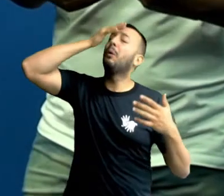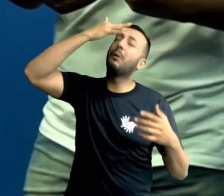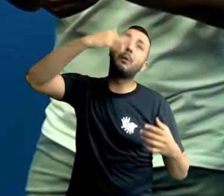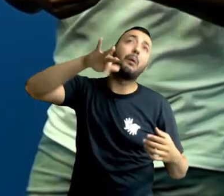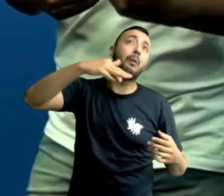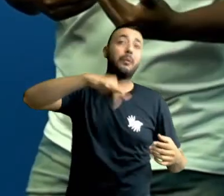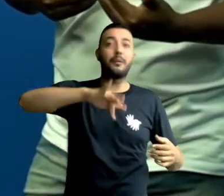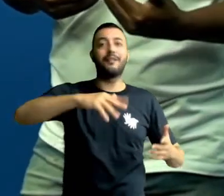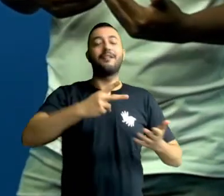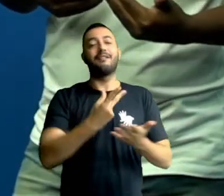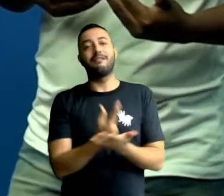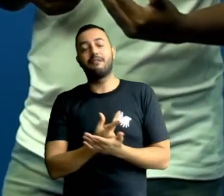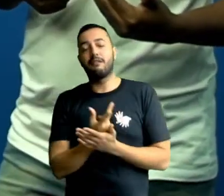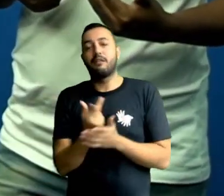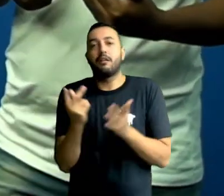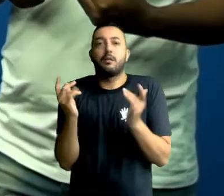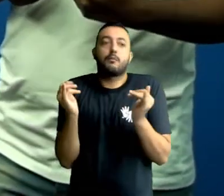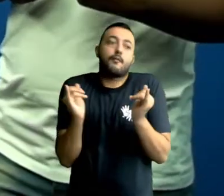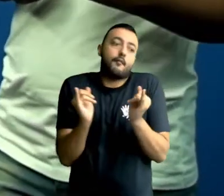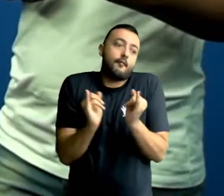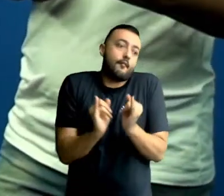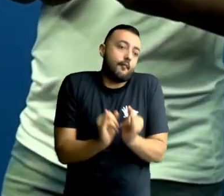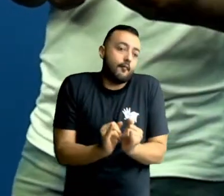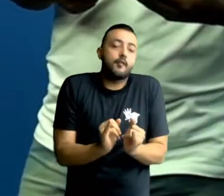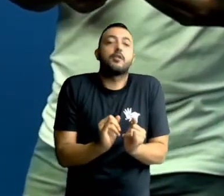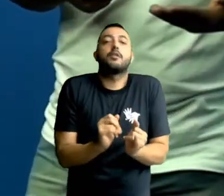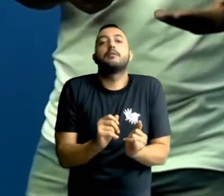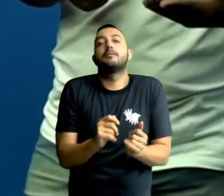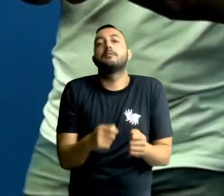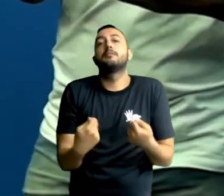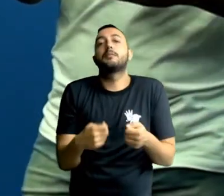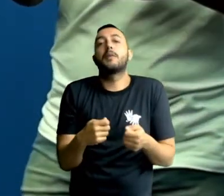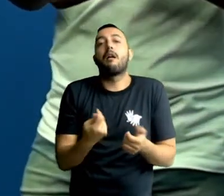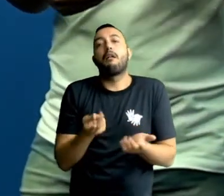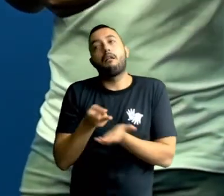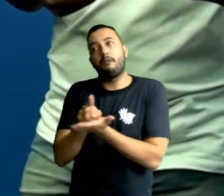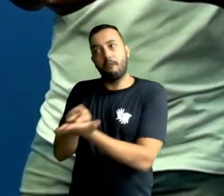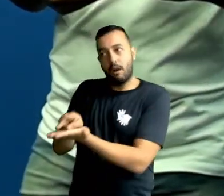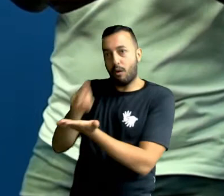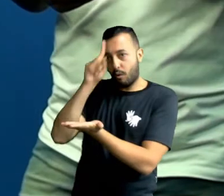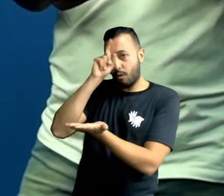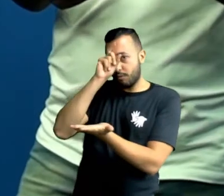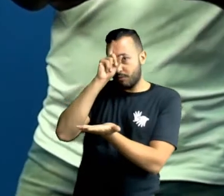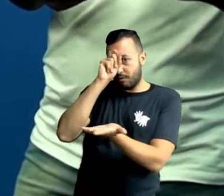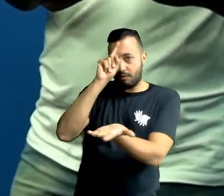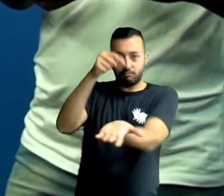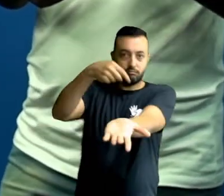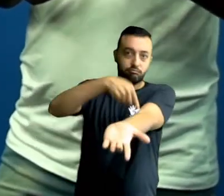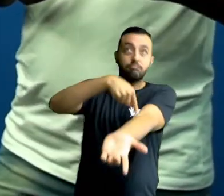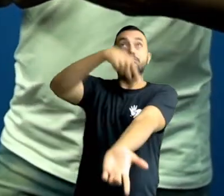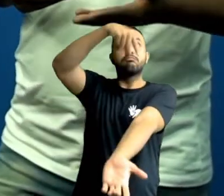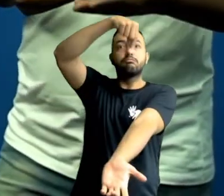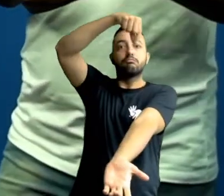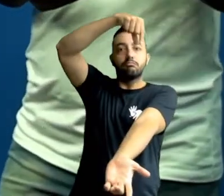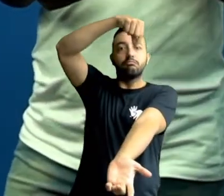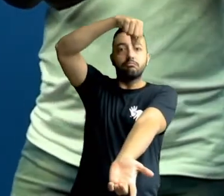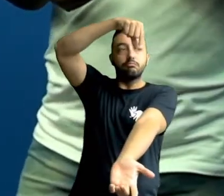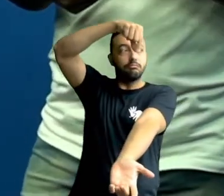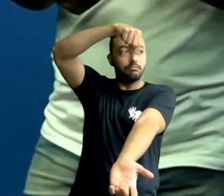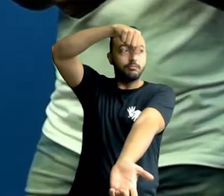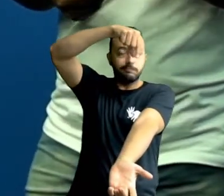lhe causar desidratação. Então, você vai precisar ser levado à emergência, se reidratar,